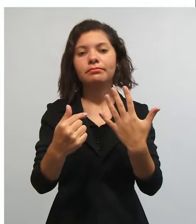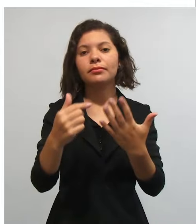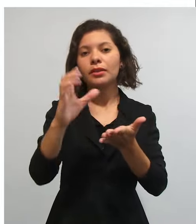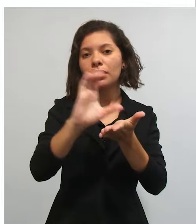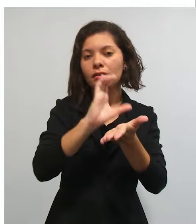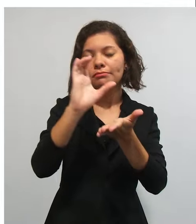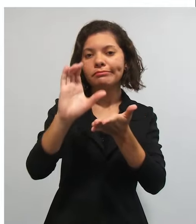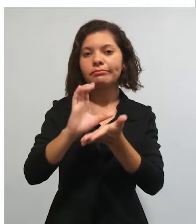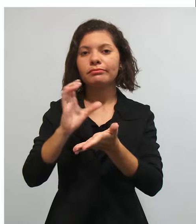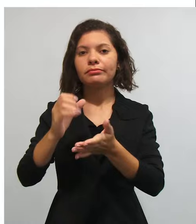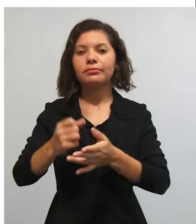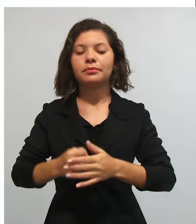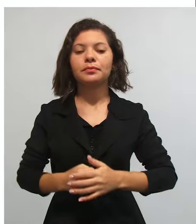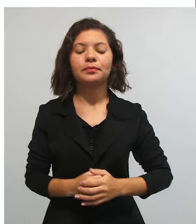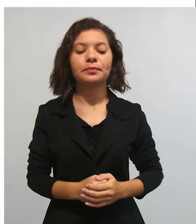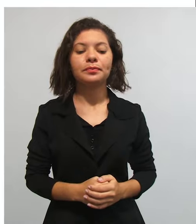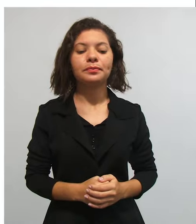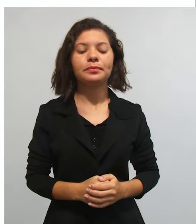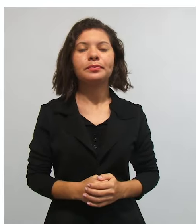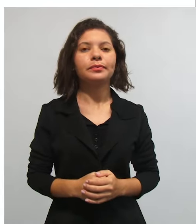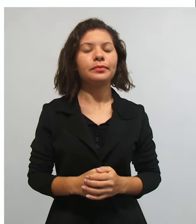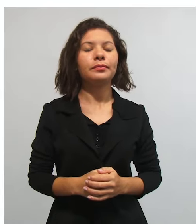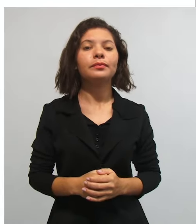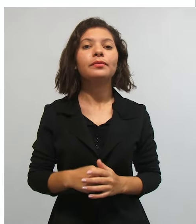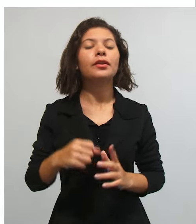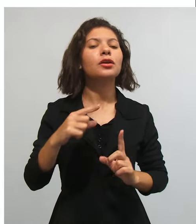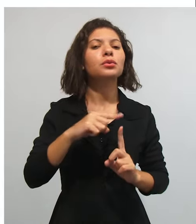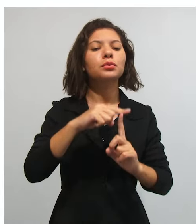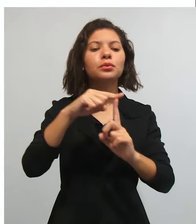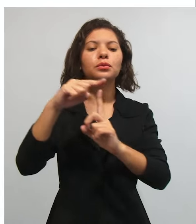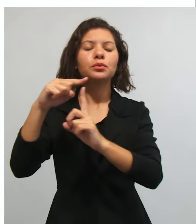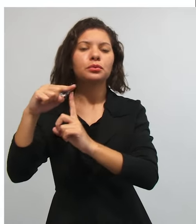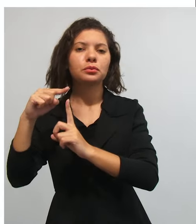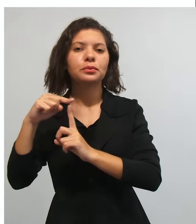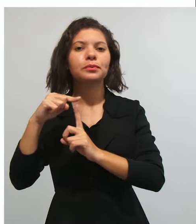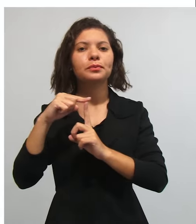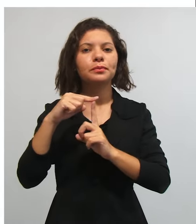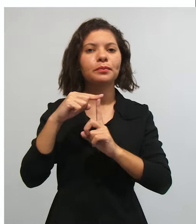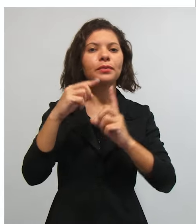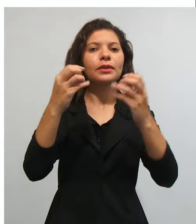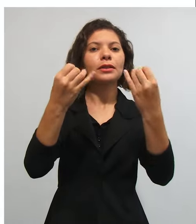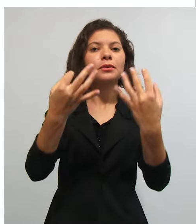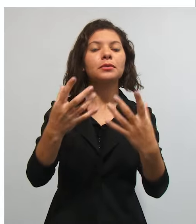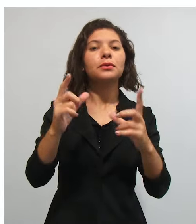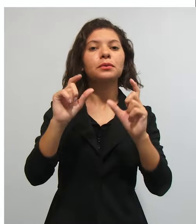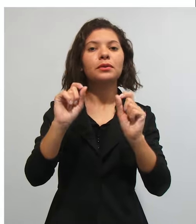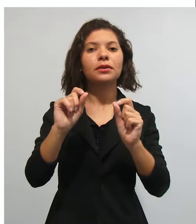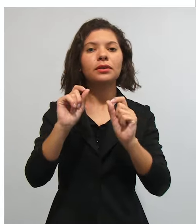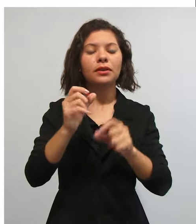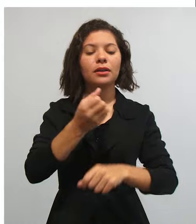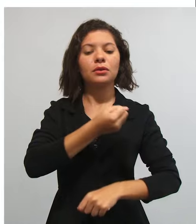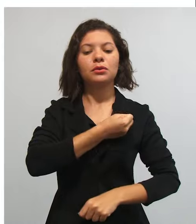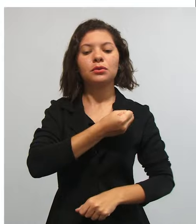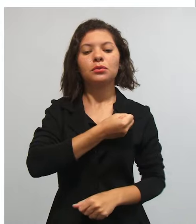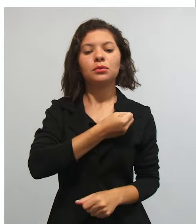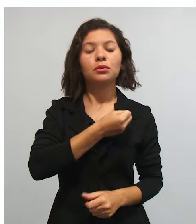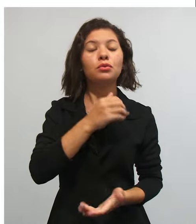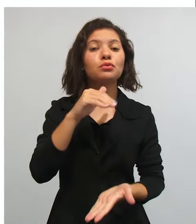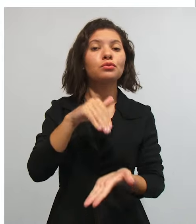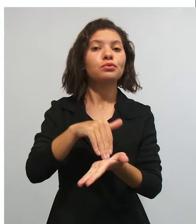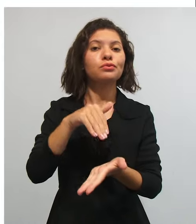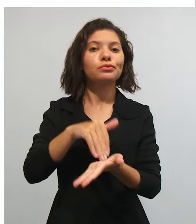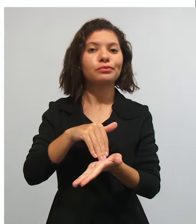bom? Aí a gente tem a classificação por tipo, que corresponde ao último dígito da natureza da receita, que